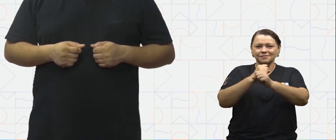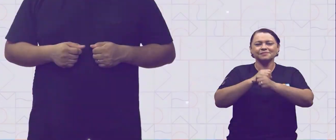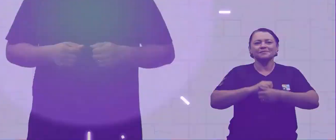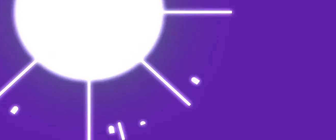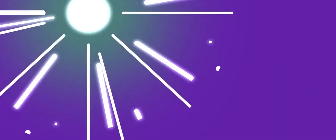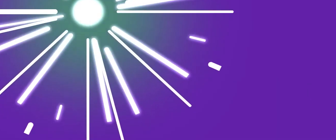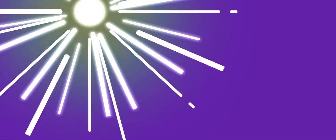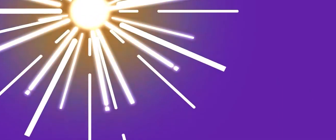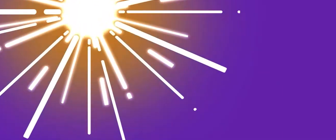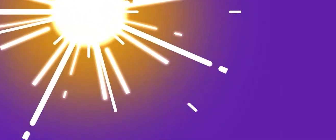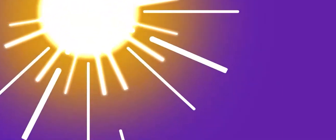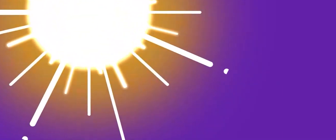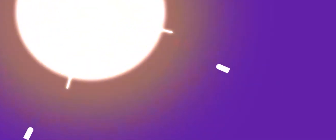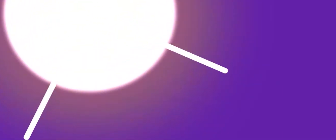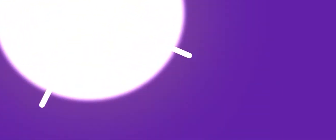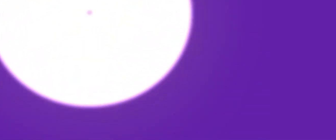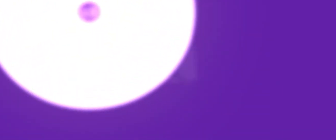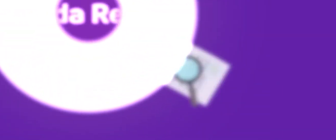da revisão.